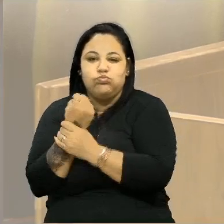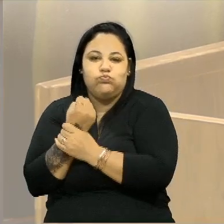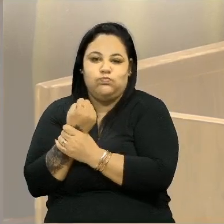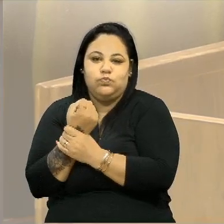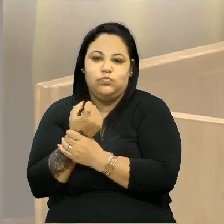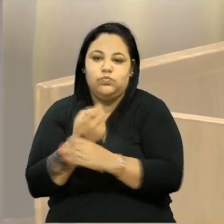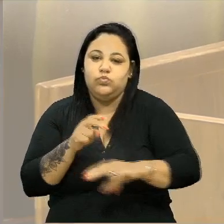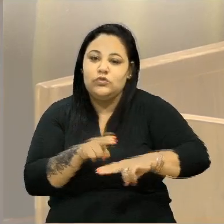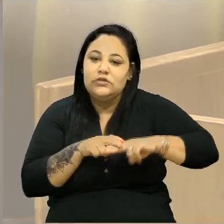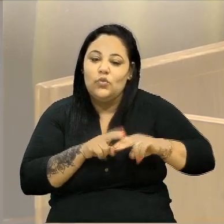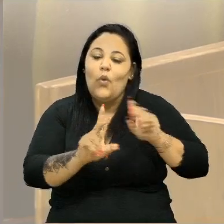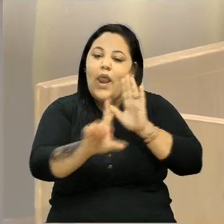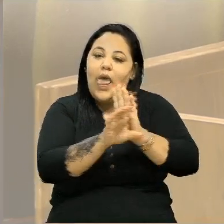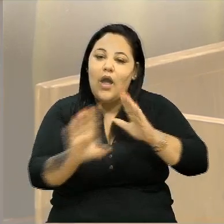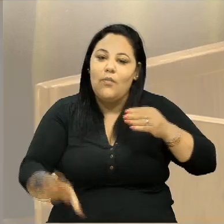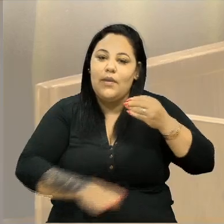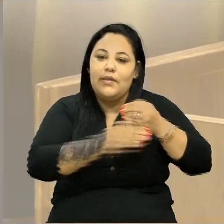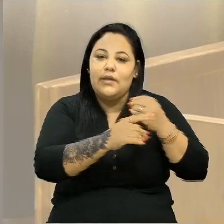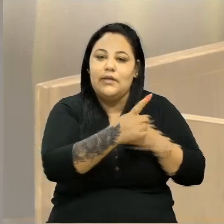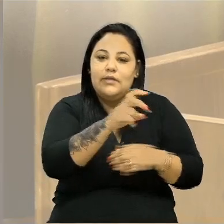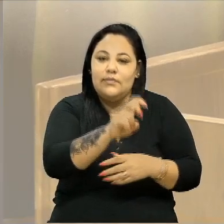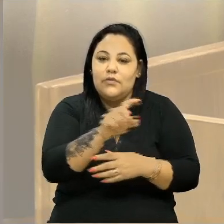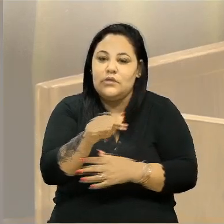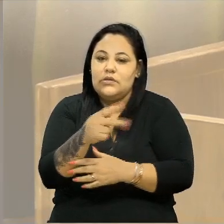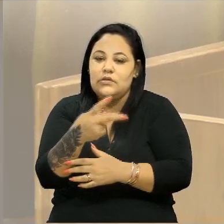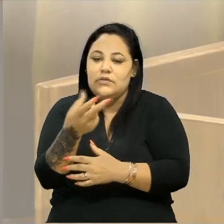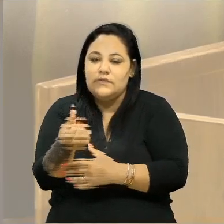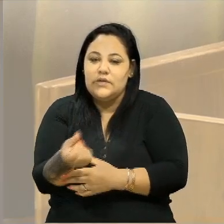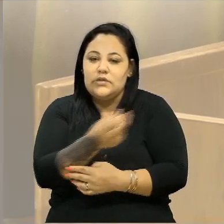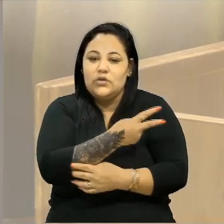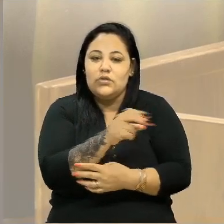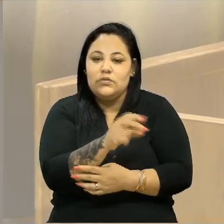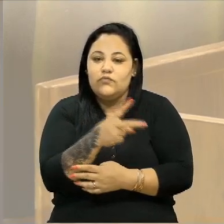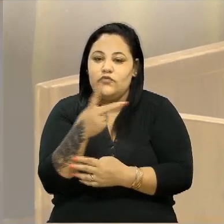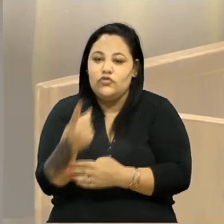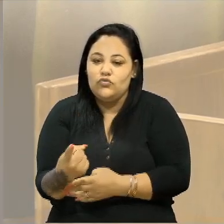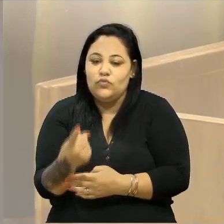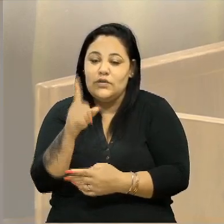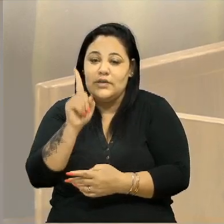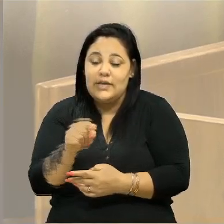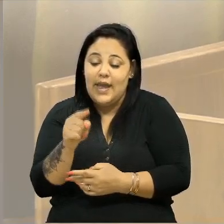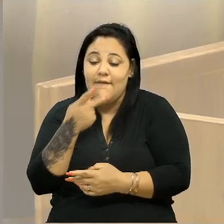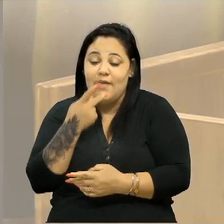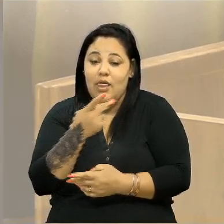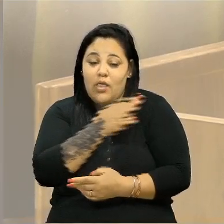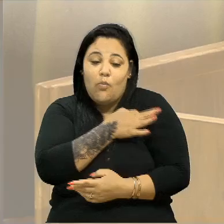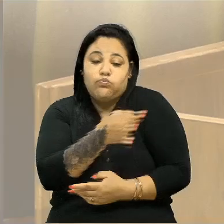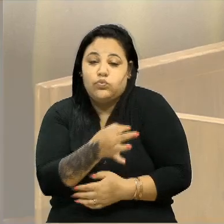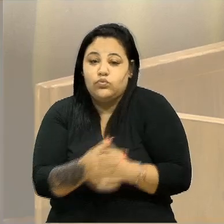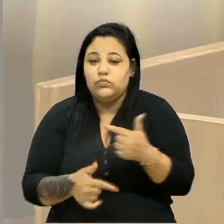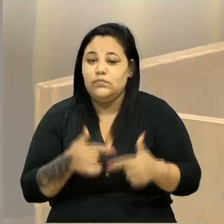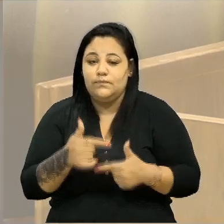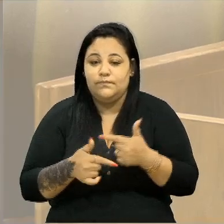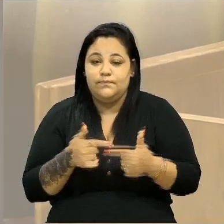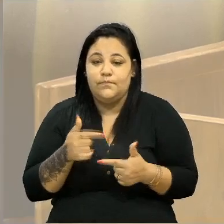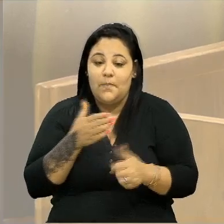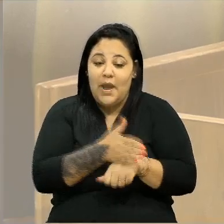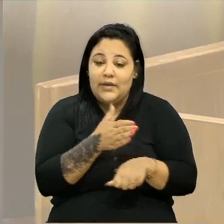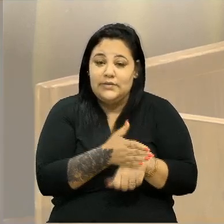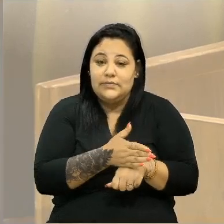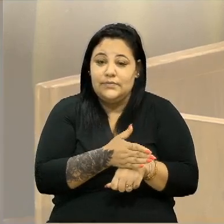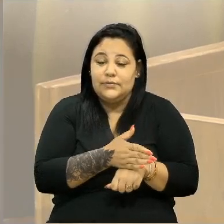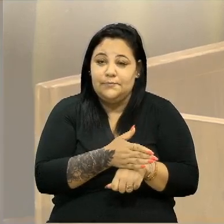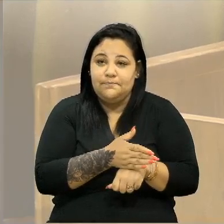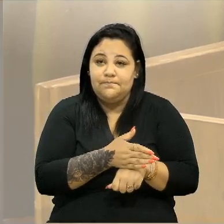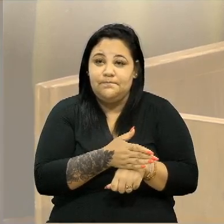Lei Complementar 15.726, de 2021, que trata do serviço voluntário, tal qual a portaria do